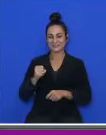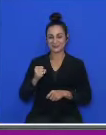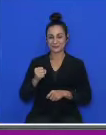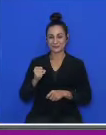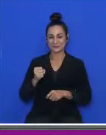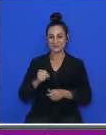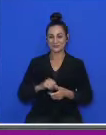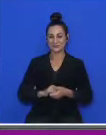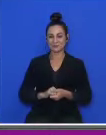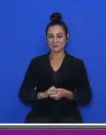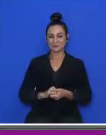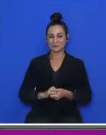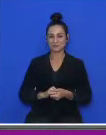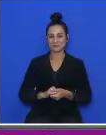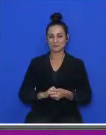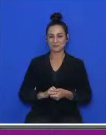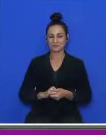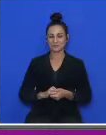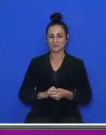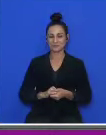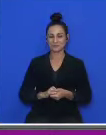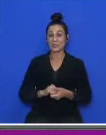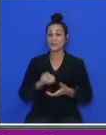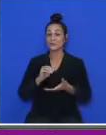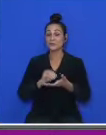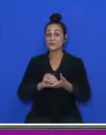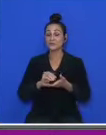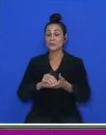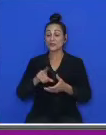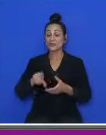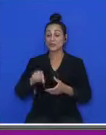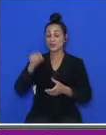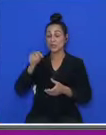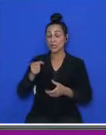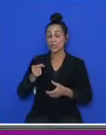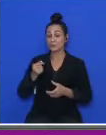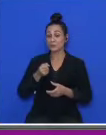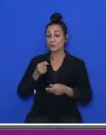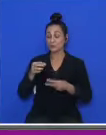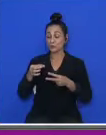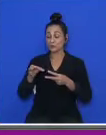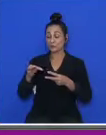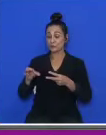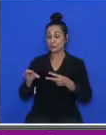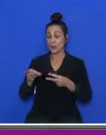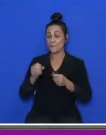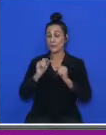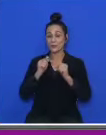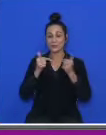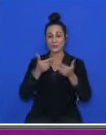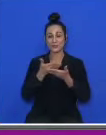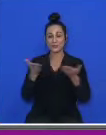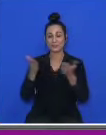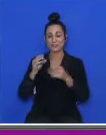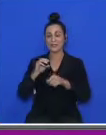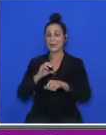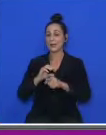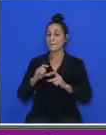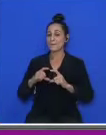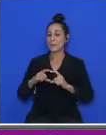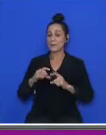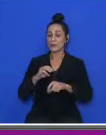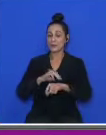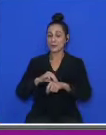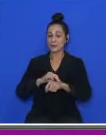Cinza, 18. Faltam apenas 2 números. Boa sorte para você. Bola marrom,